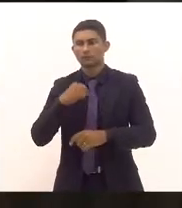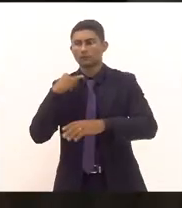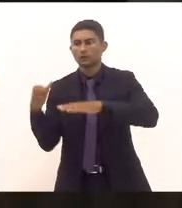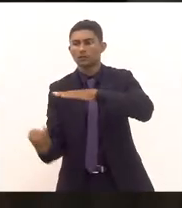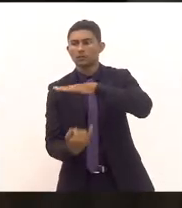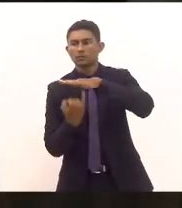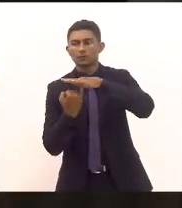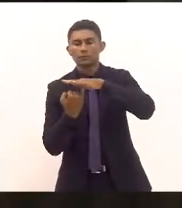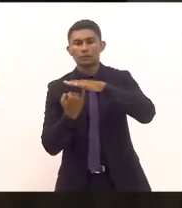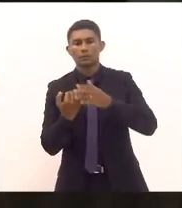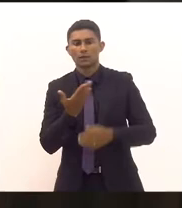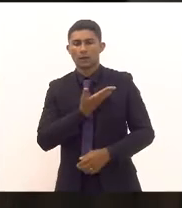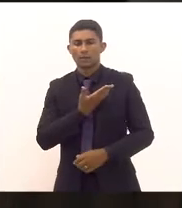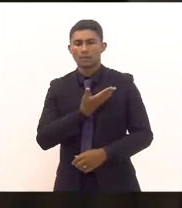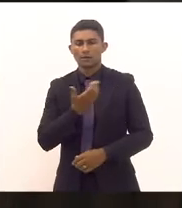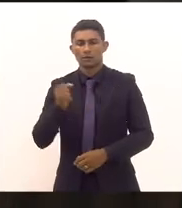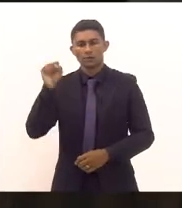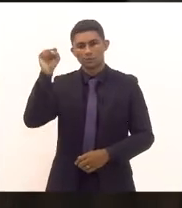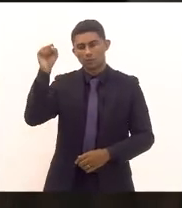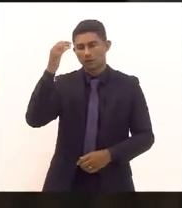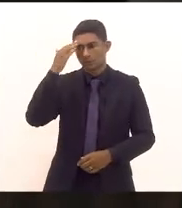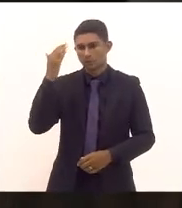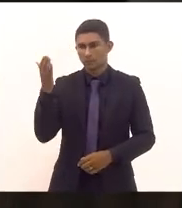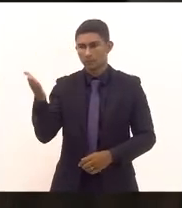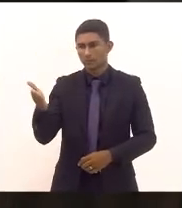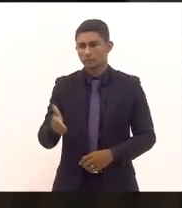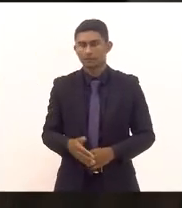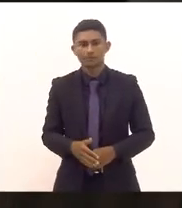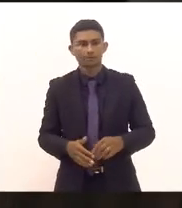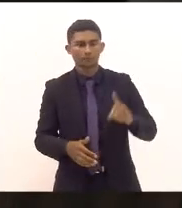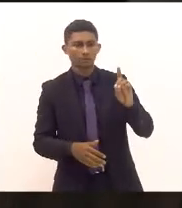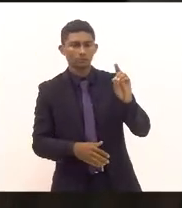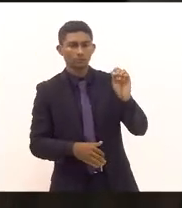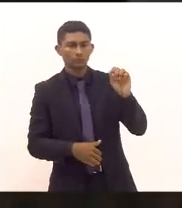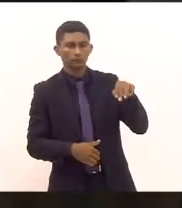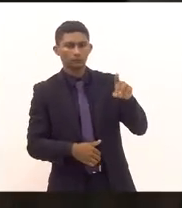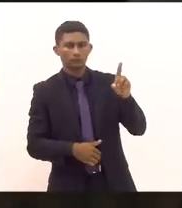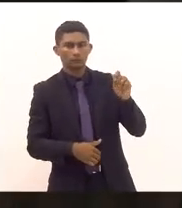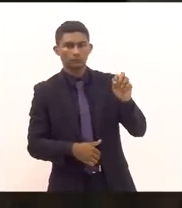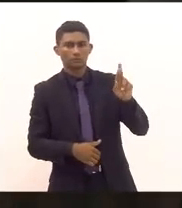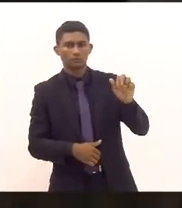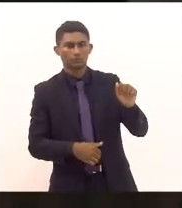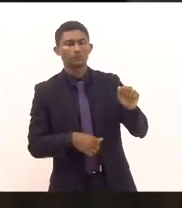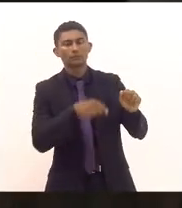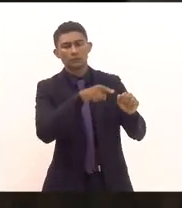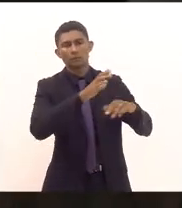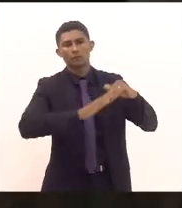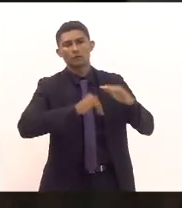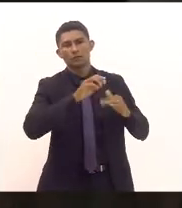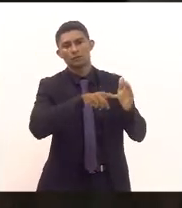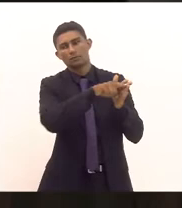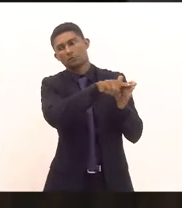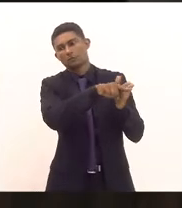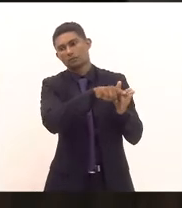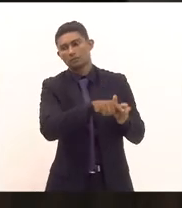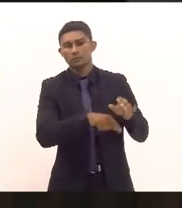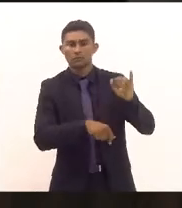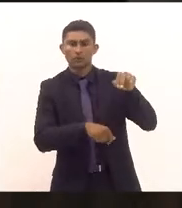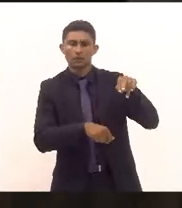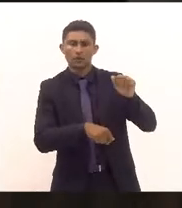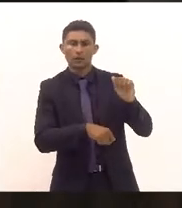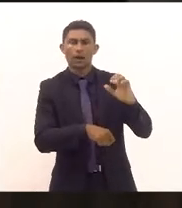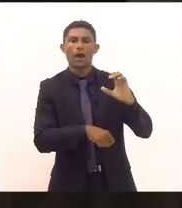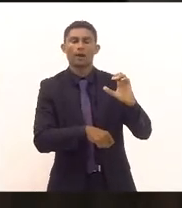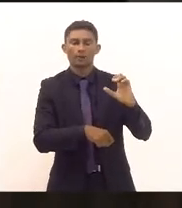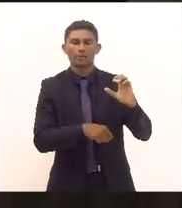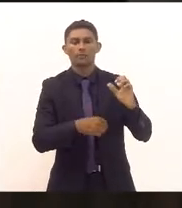Instituição amigos do Axé muito obrigada da Dandara Santos que a pesquisadora do inê aqui da